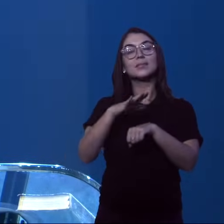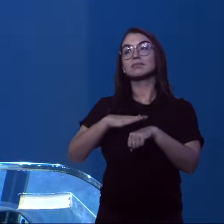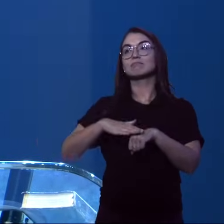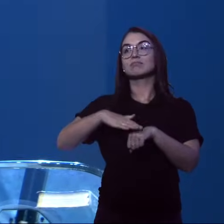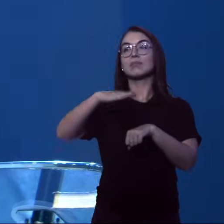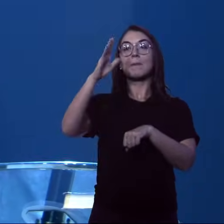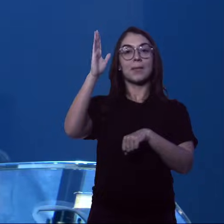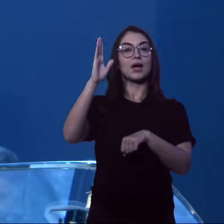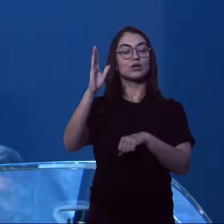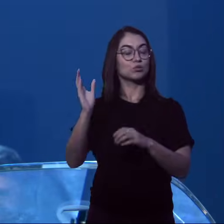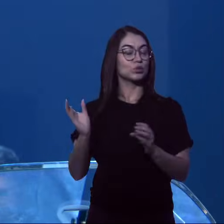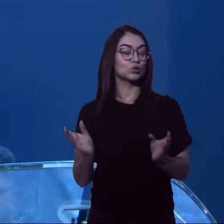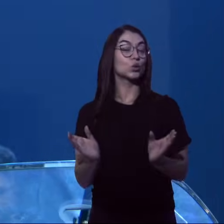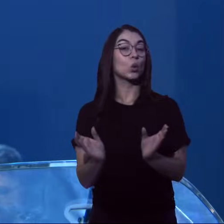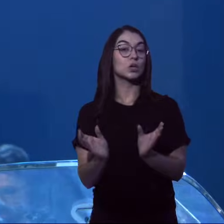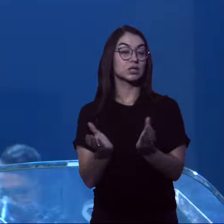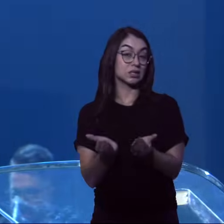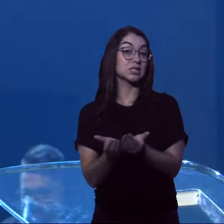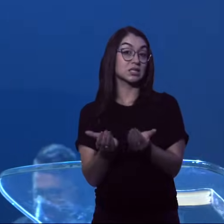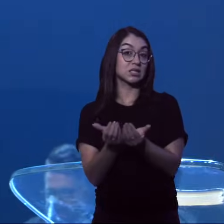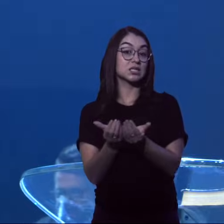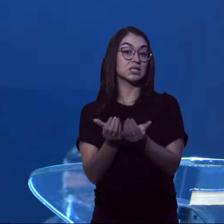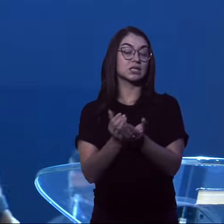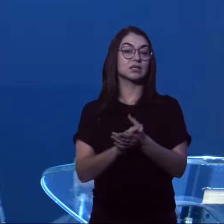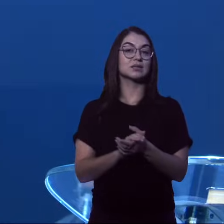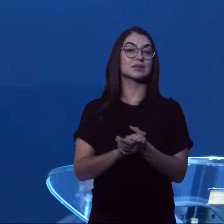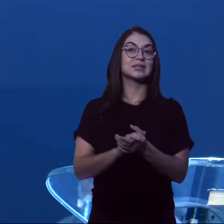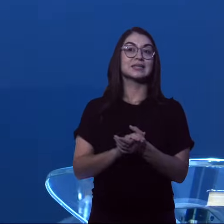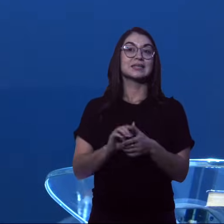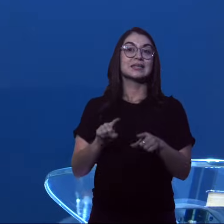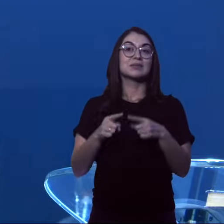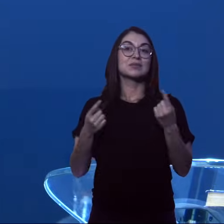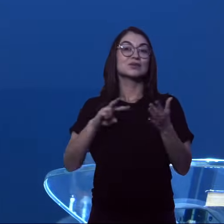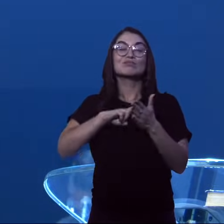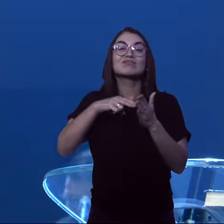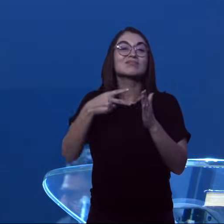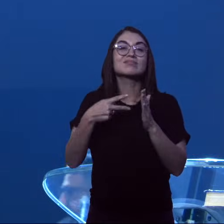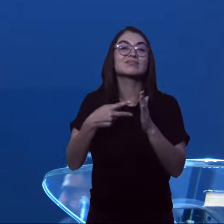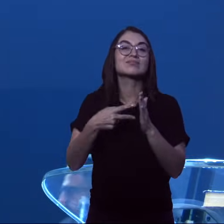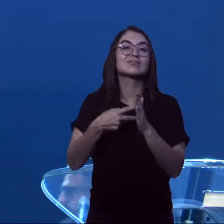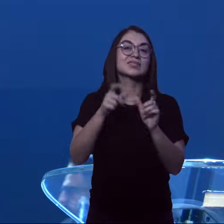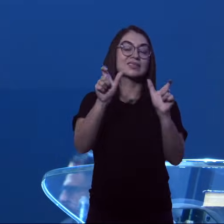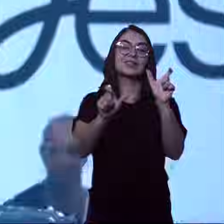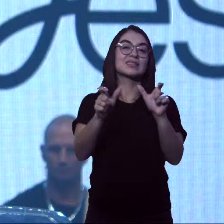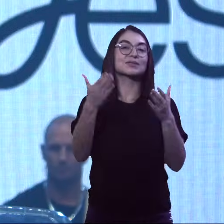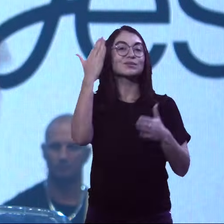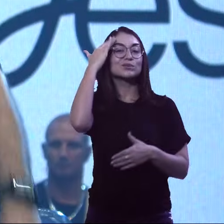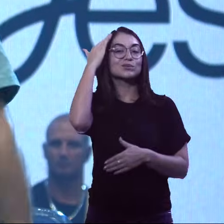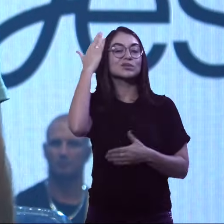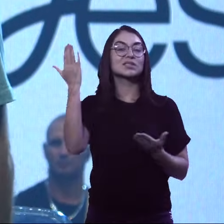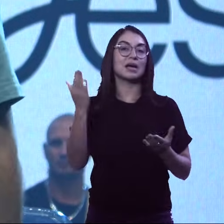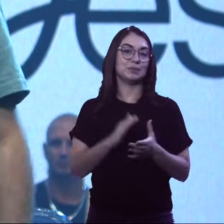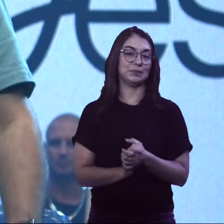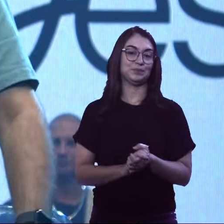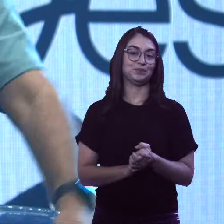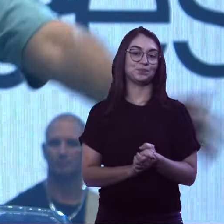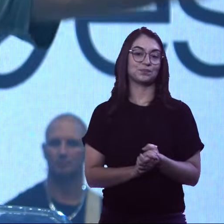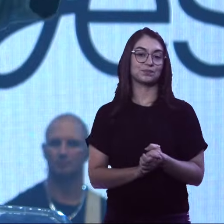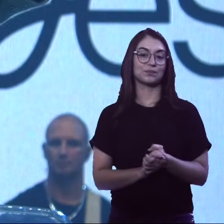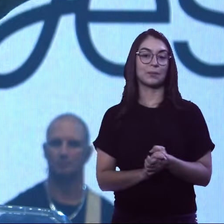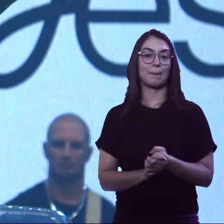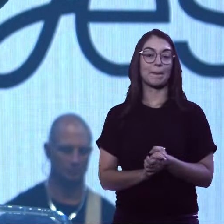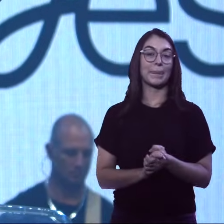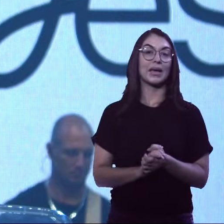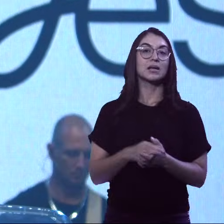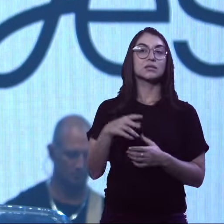cristã, mas muitos não entendem o que significa a cruz de Jesus. Se você andar pela nossa igreja, você não